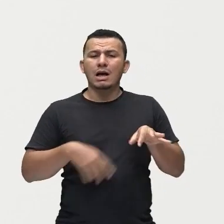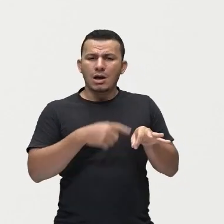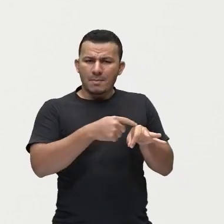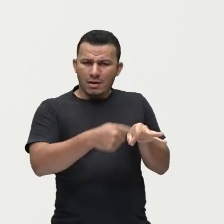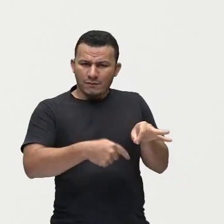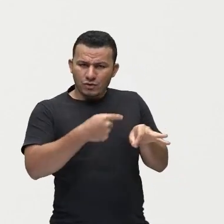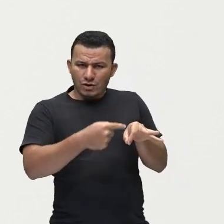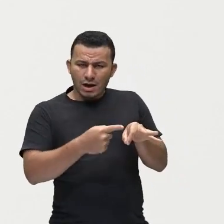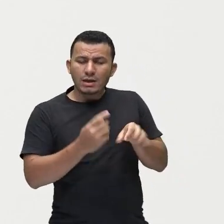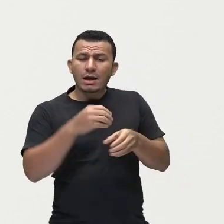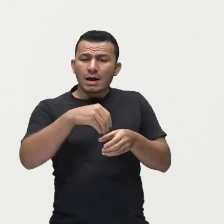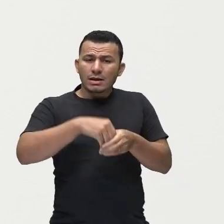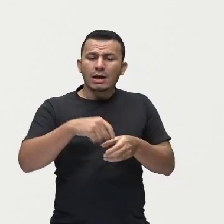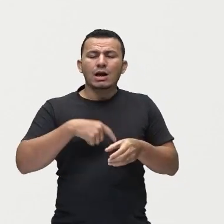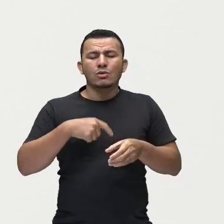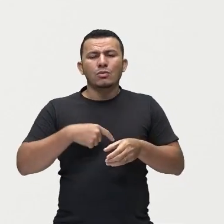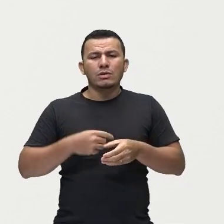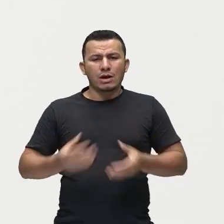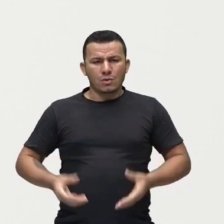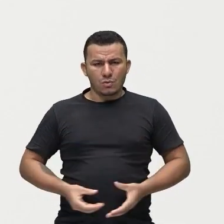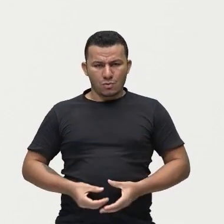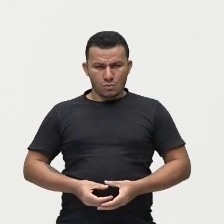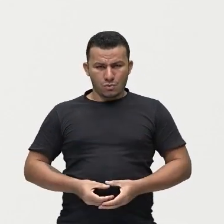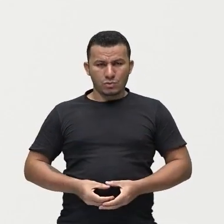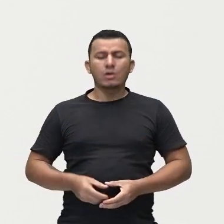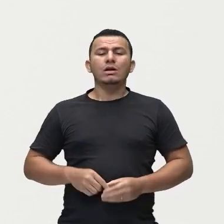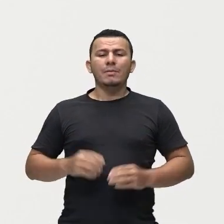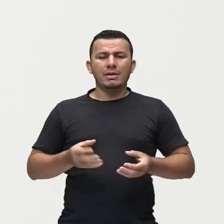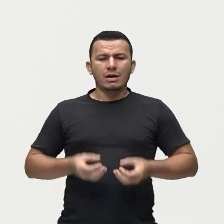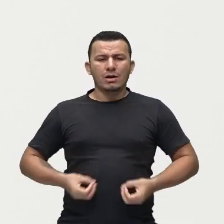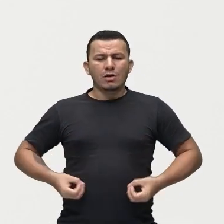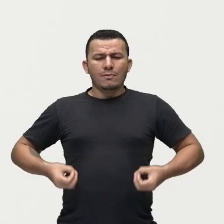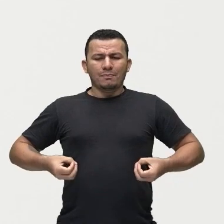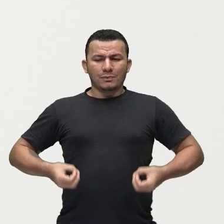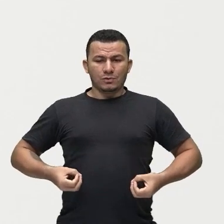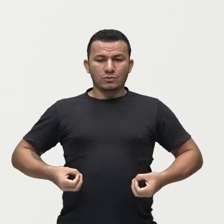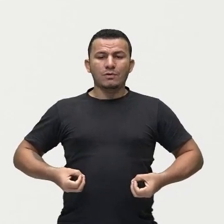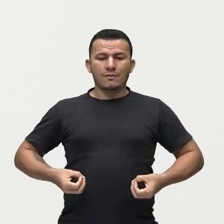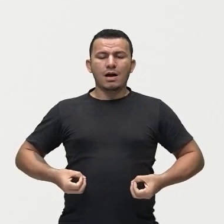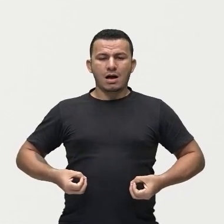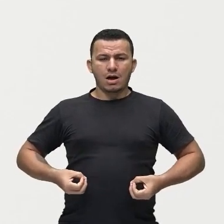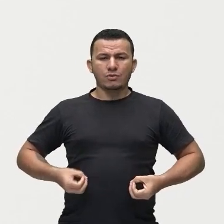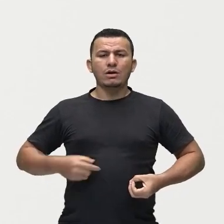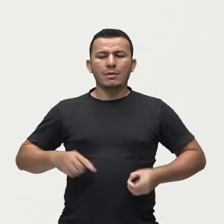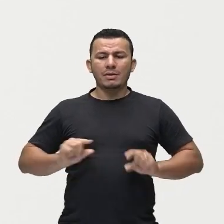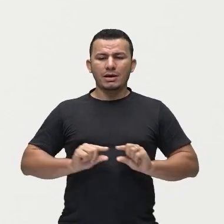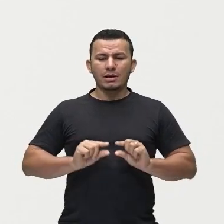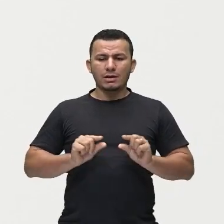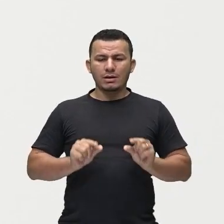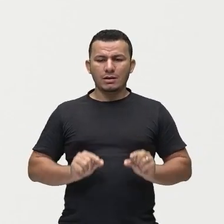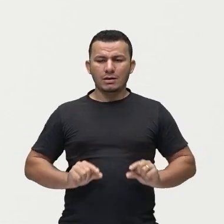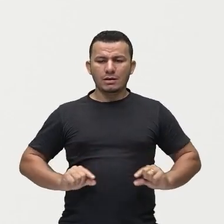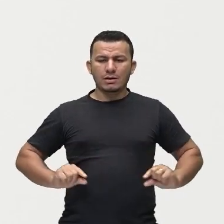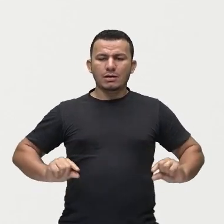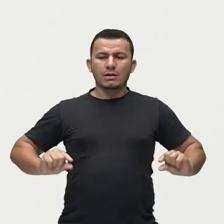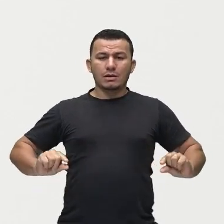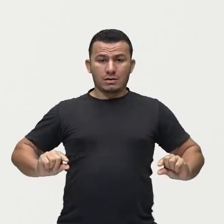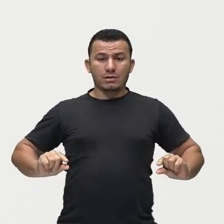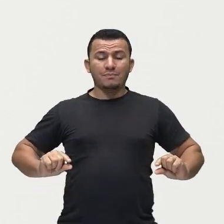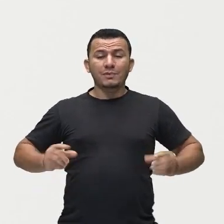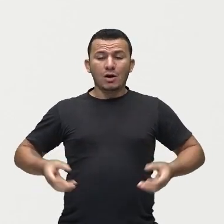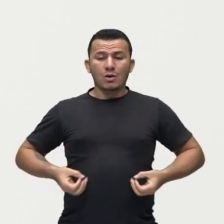tubas uterinas, os ovários, né? Aqui a gente só tá vendo um deles, e é do ovário que ele vai todo